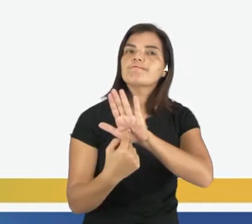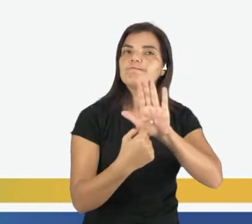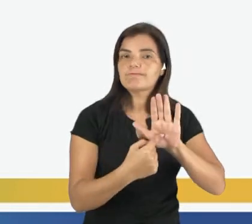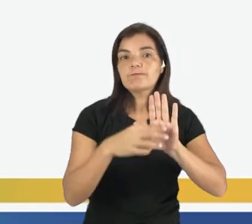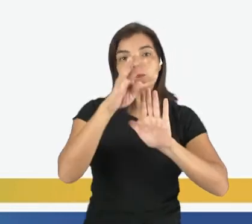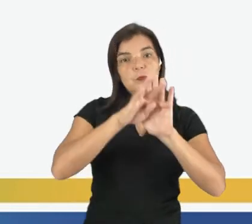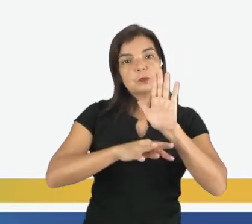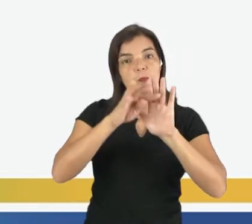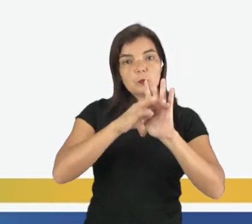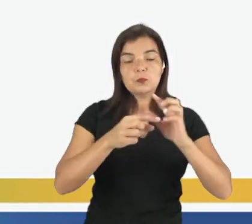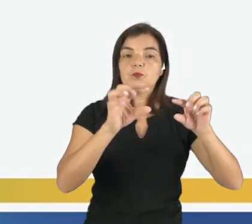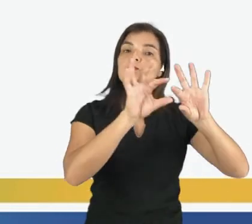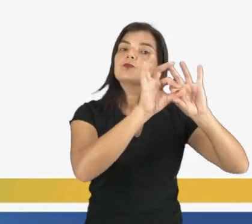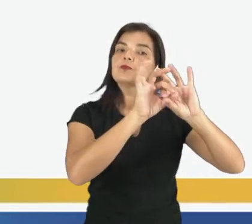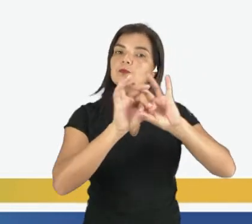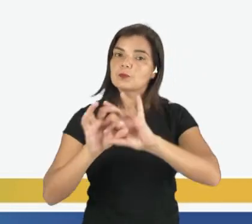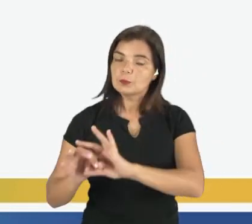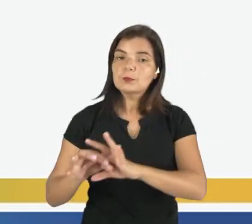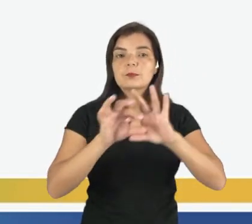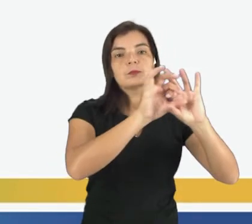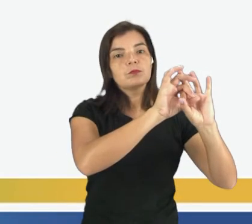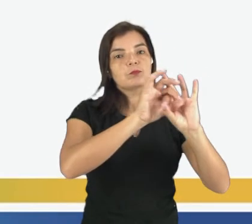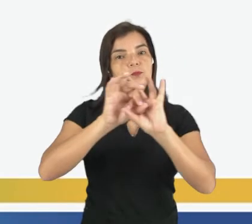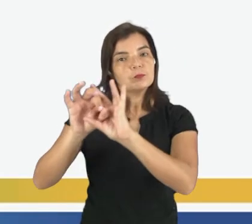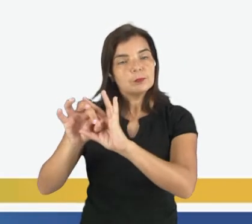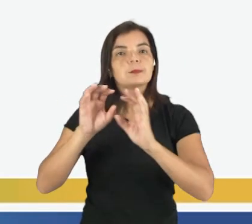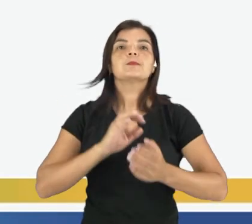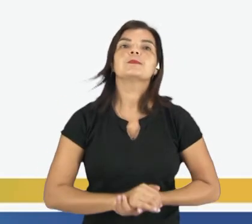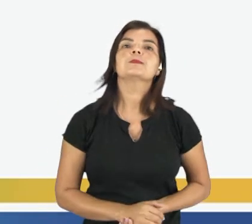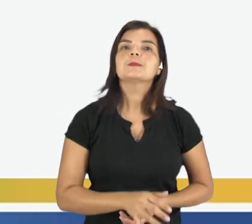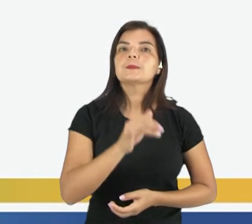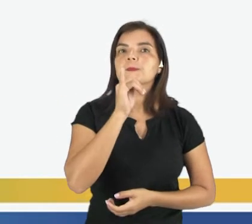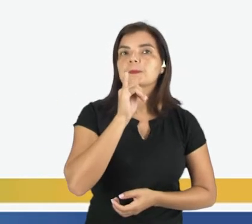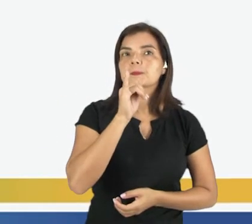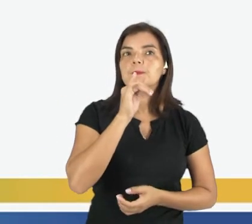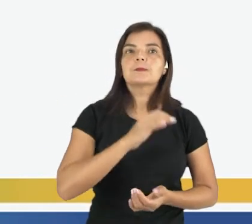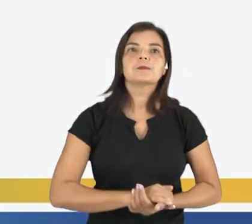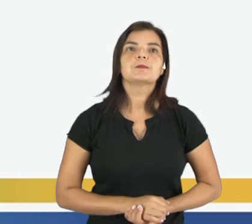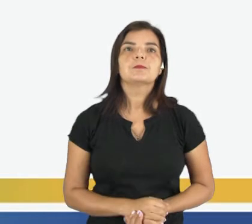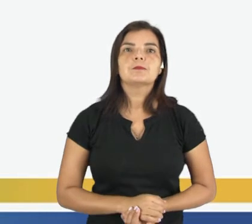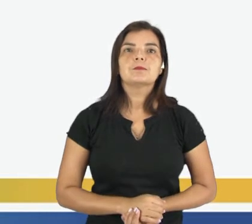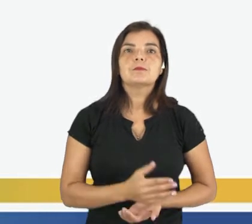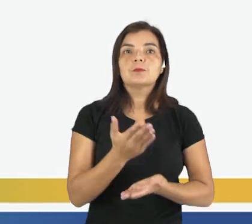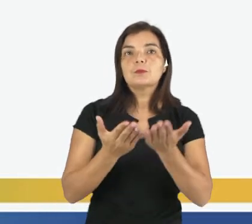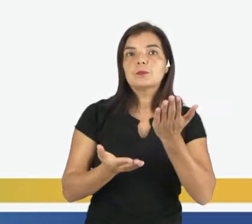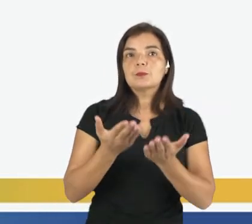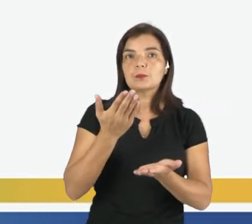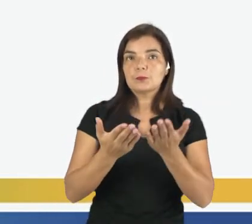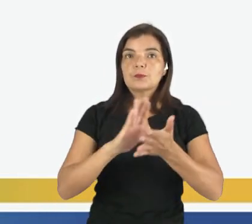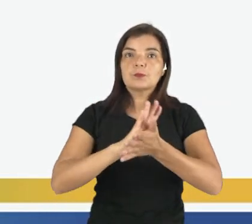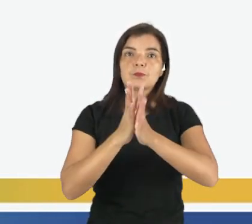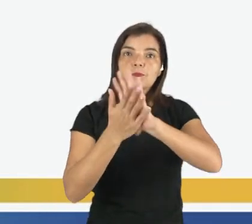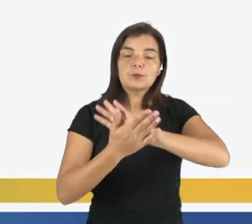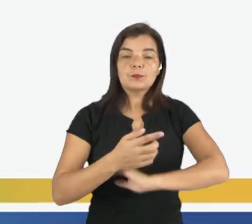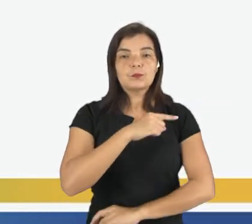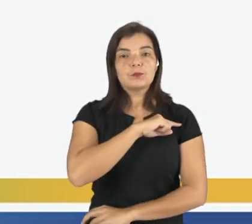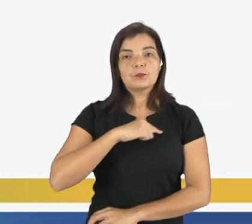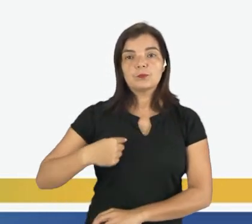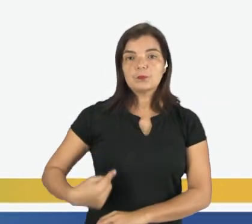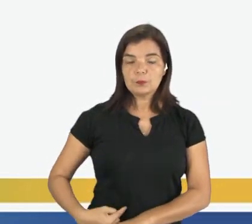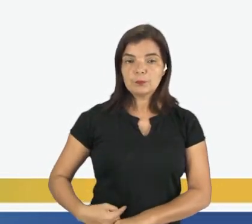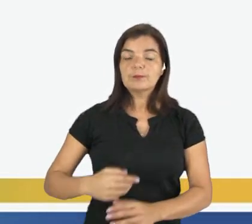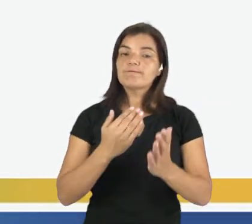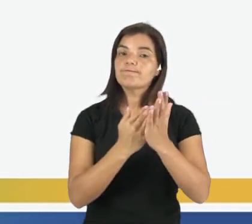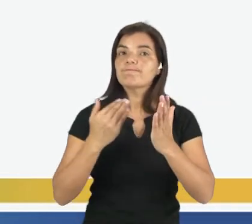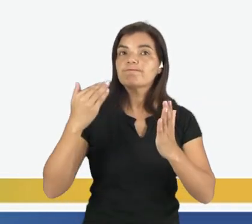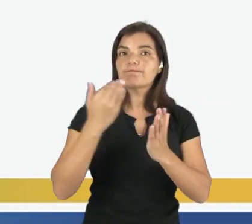num texto coeso e coerente, tá? Olha só o exemplo aí. Balanço de catástrofe na China supera 2.000